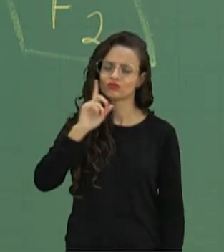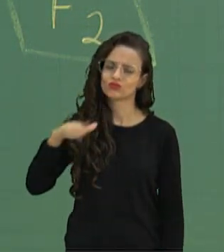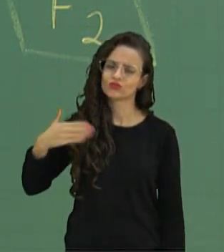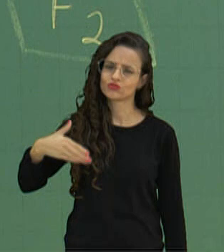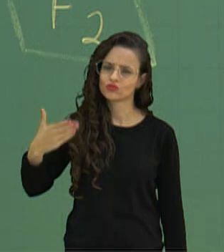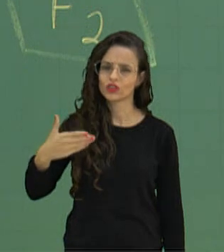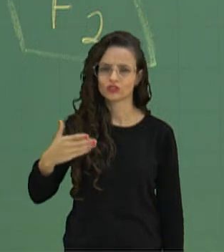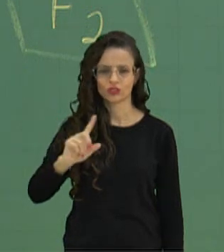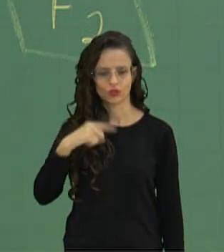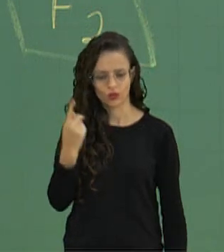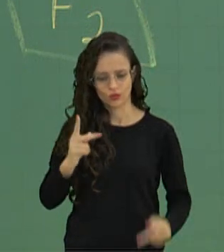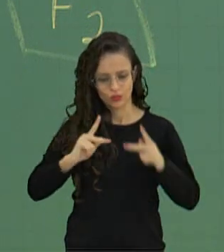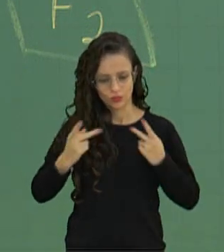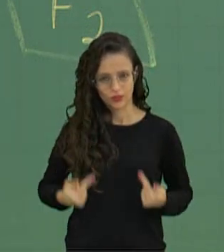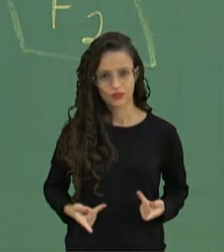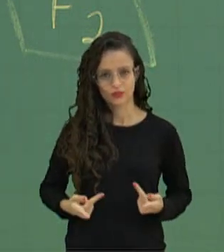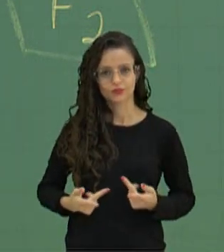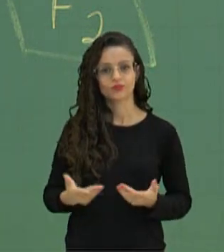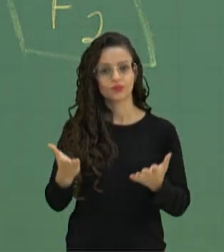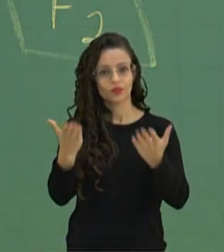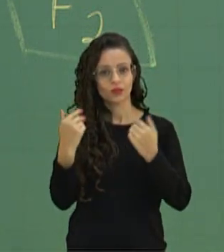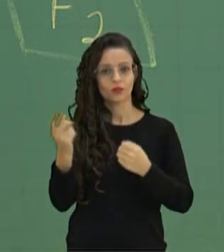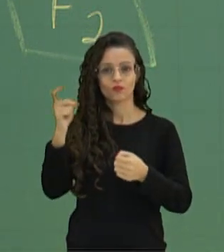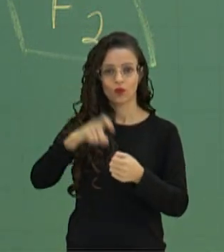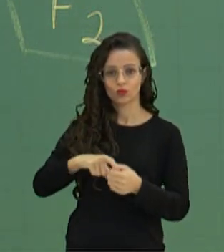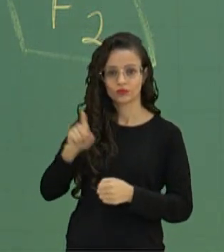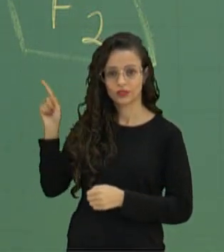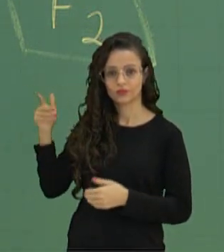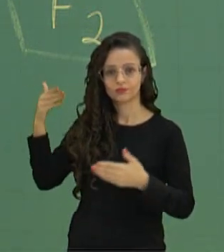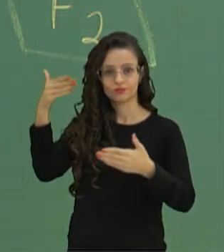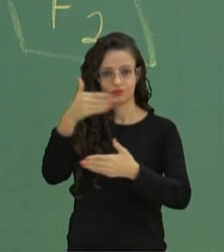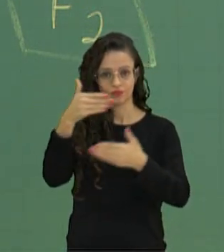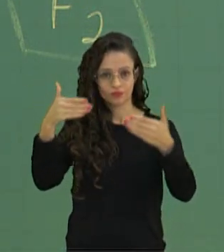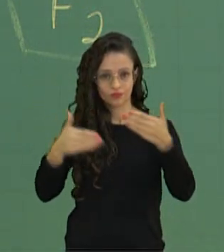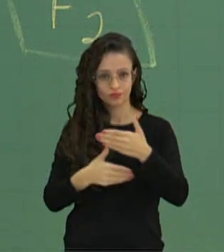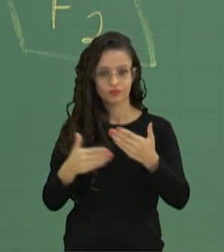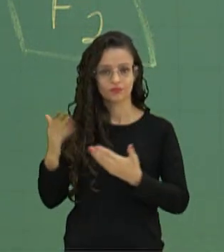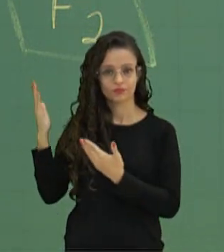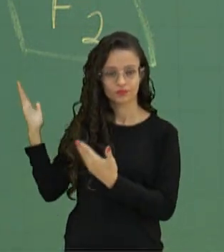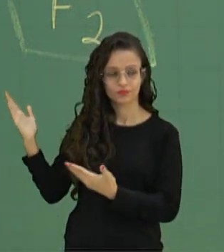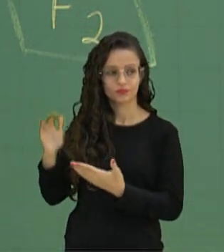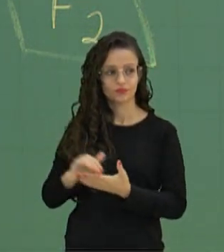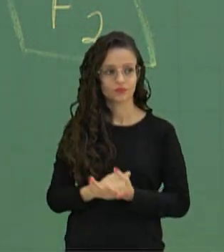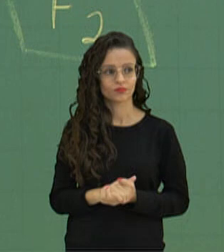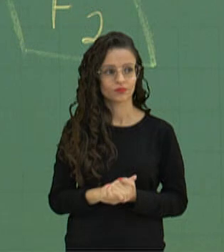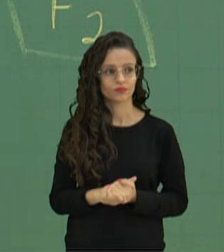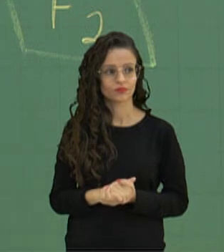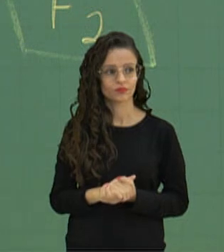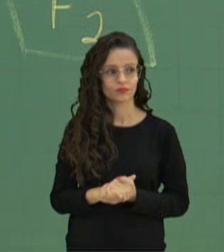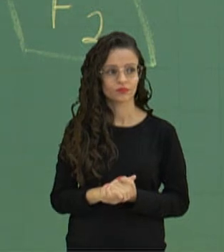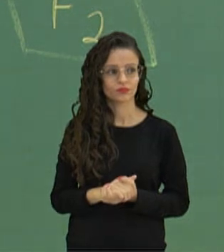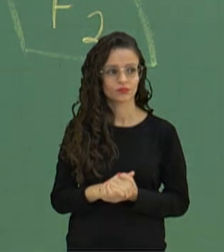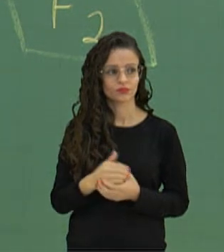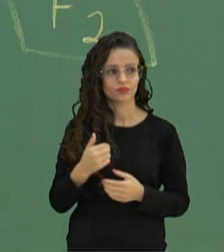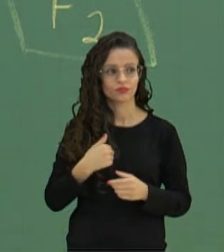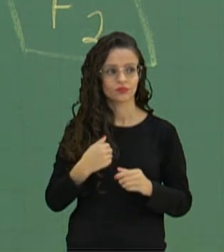inclusive na nossa espécie. Vamos voltar ali para os slides, onde eu poderei